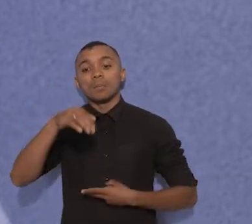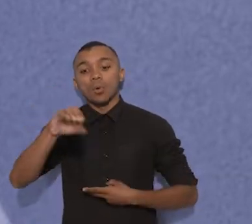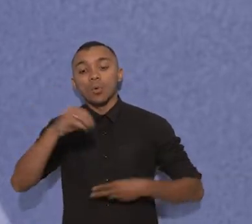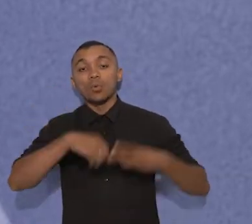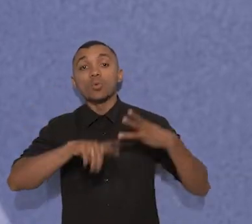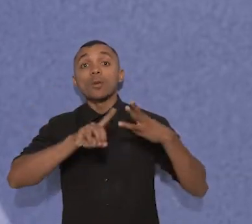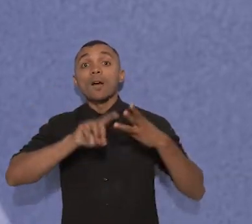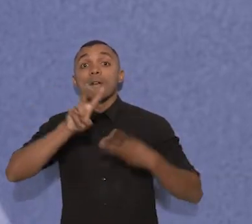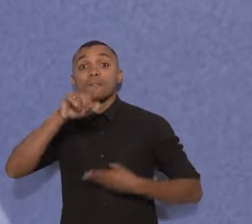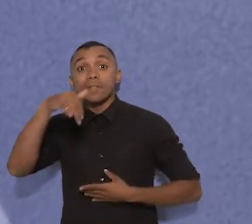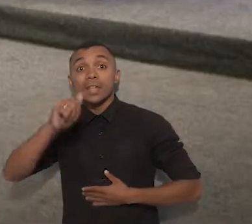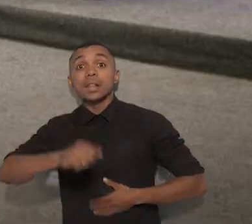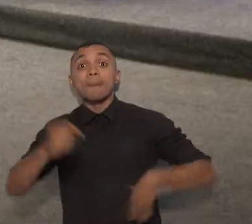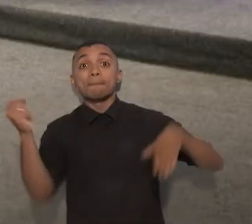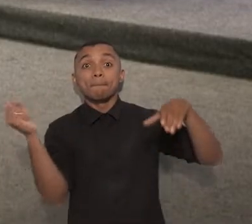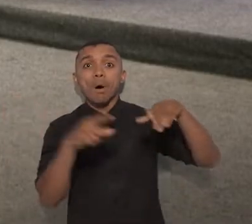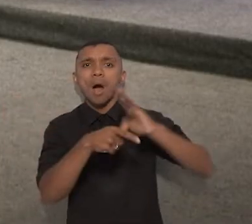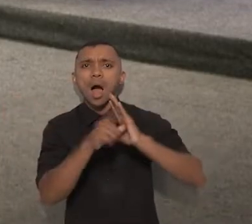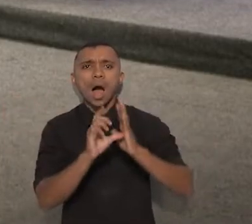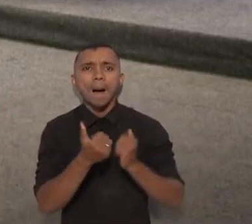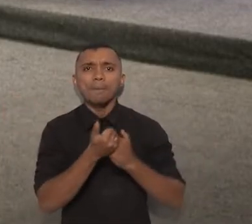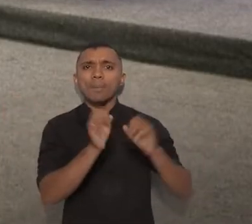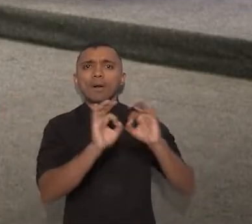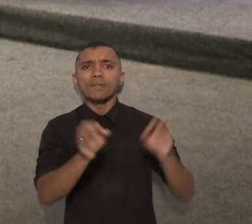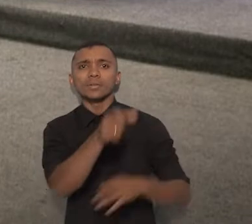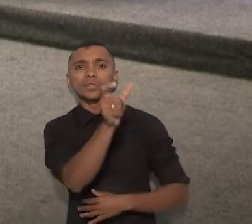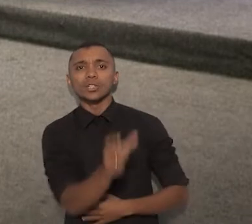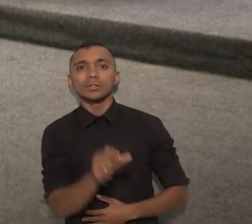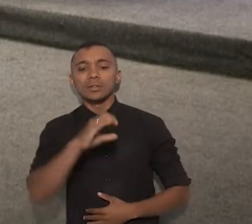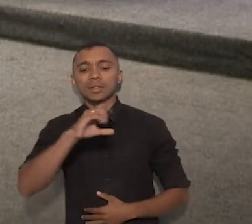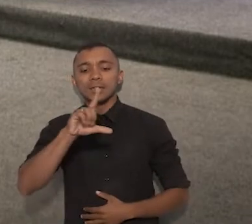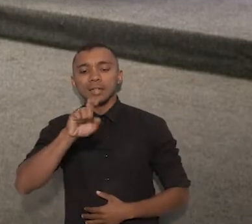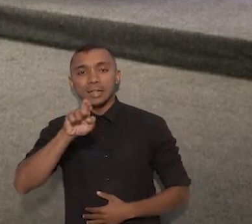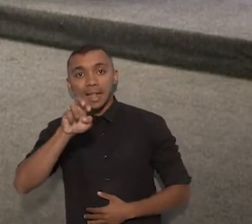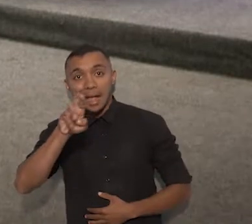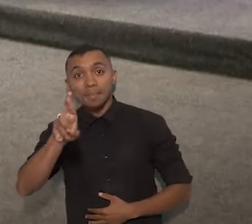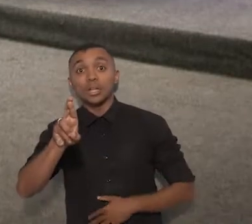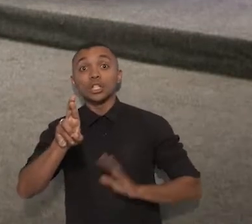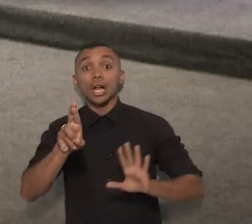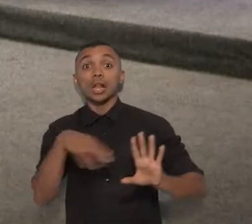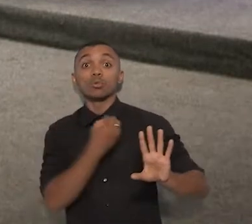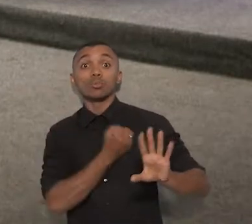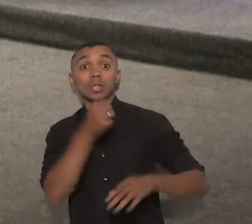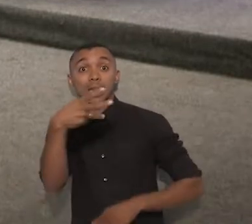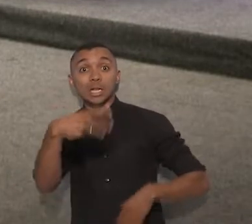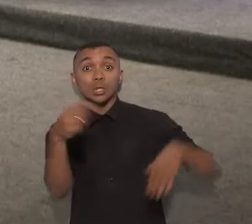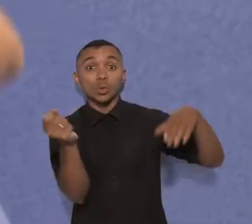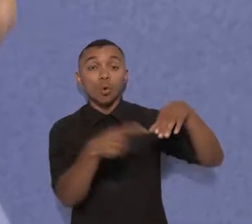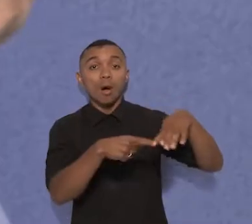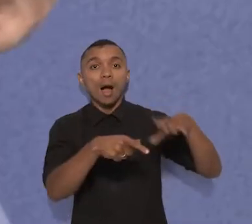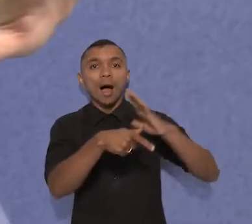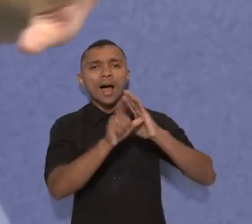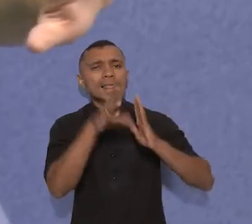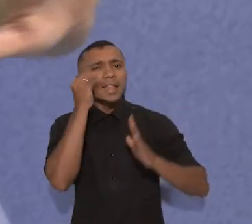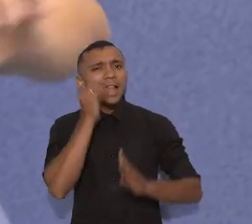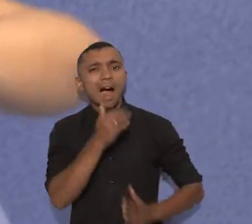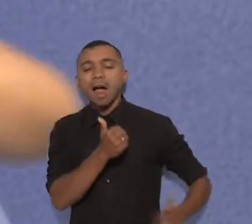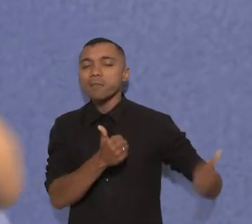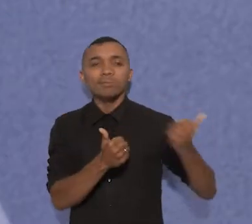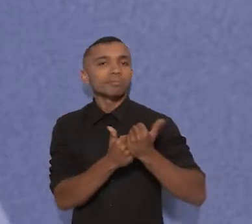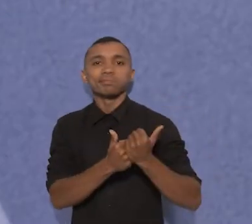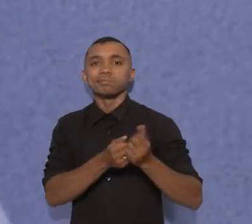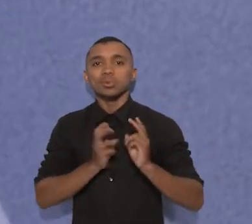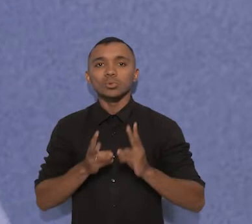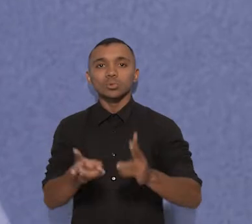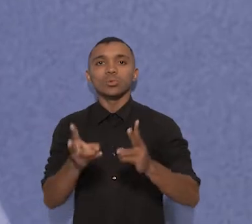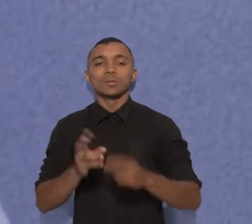virou. O Vina deu uma assistência maravilhosa para o Kleber fazer o terceiro gol. O detalhe que o Kleber ia ser substituído, ele pediu, né? E a frieza do Kleber